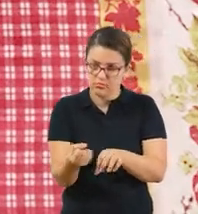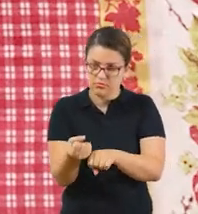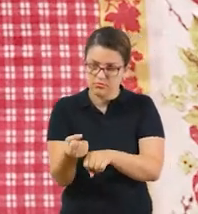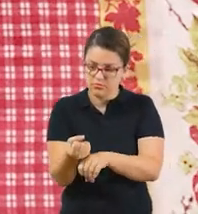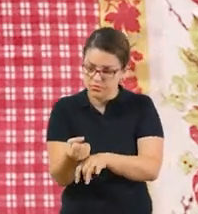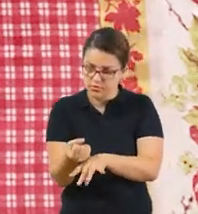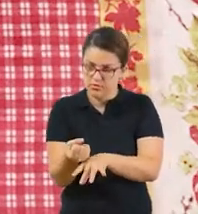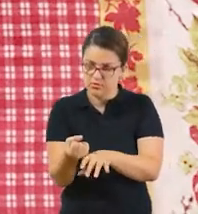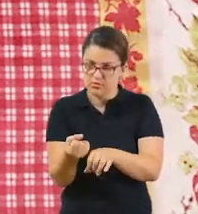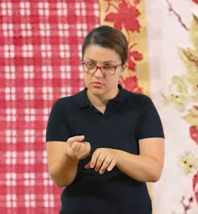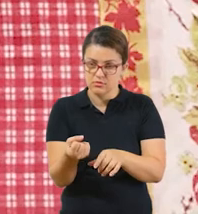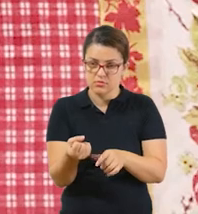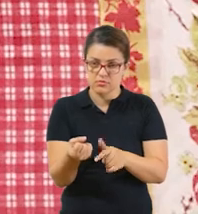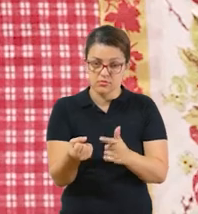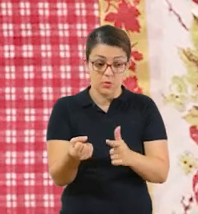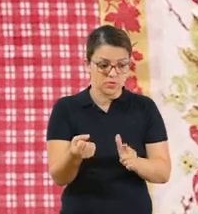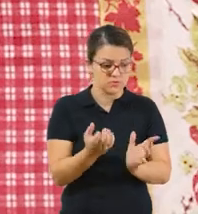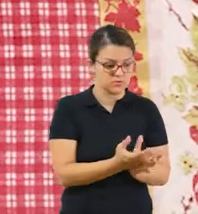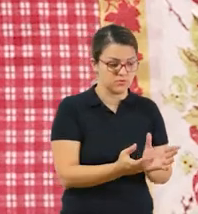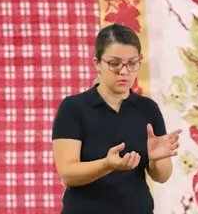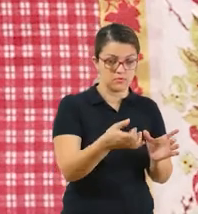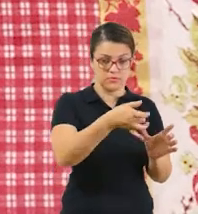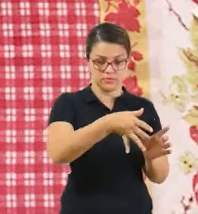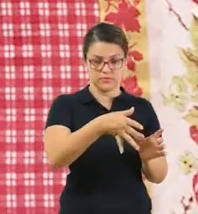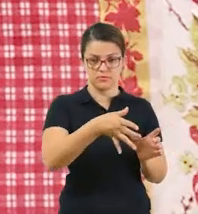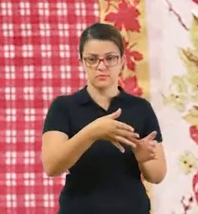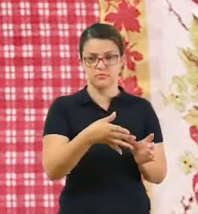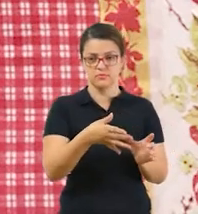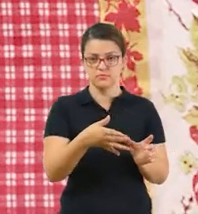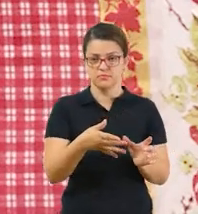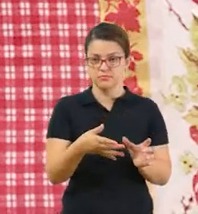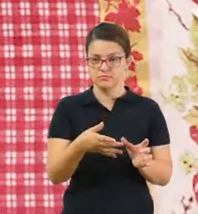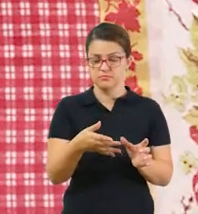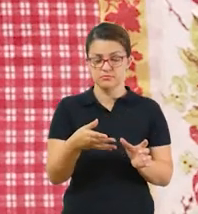algodão e tira, vai retirando da bacia.